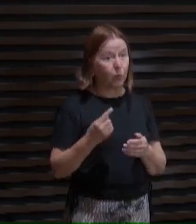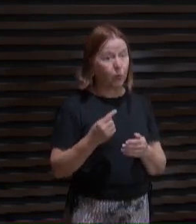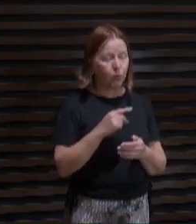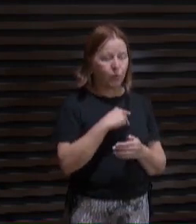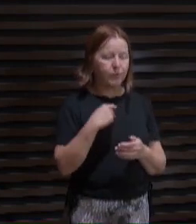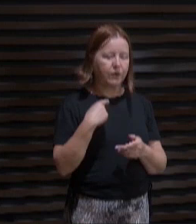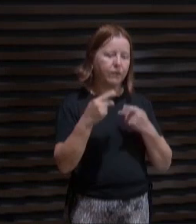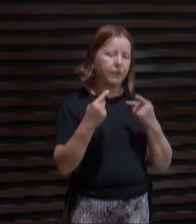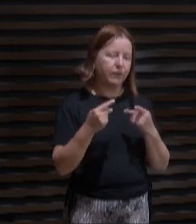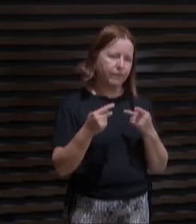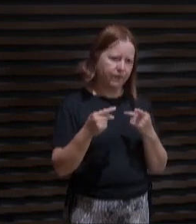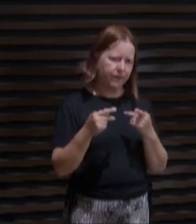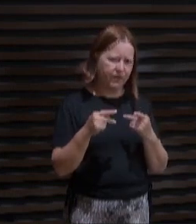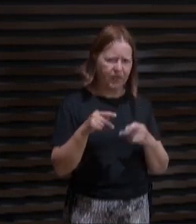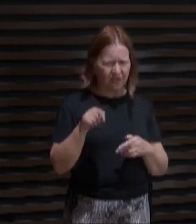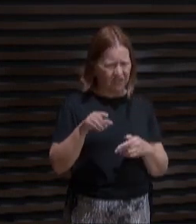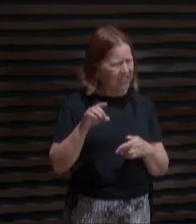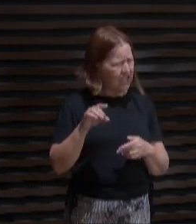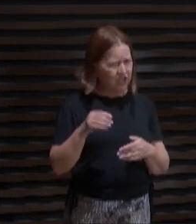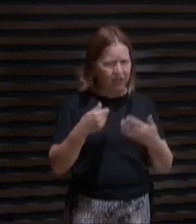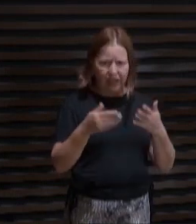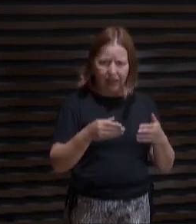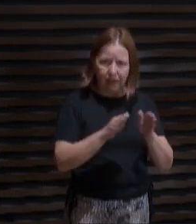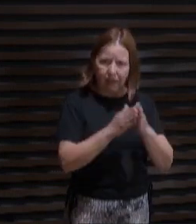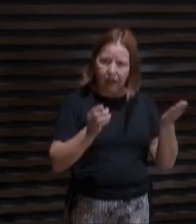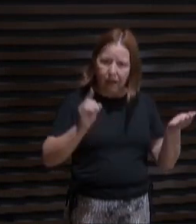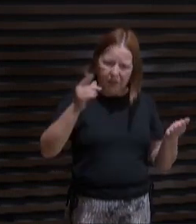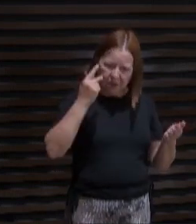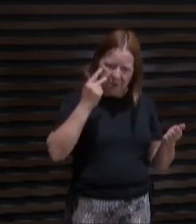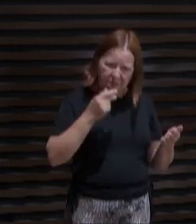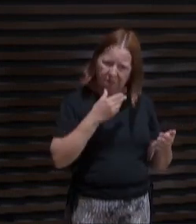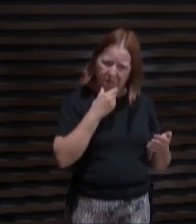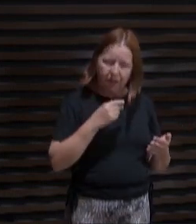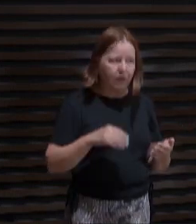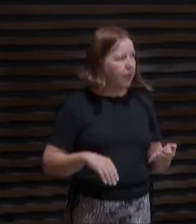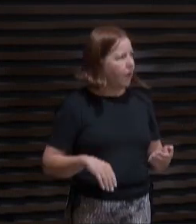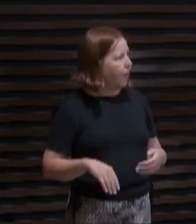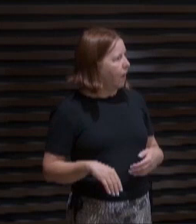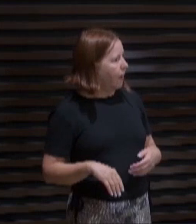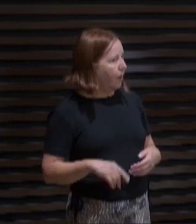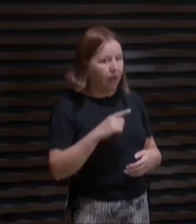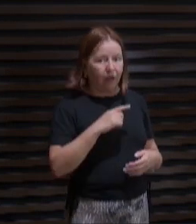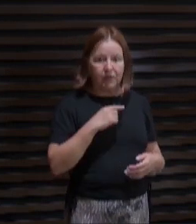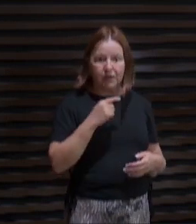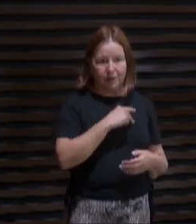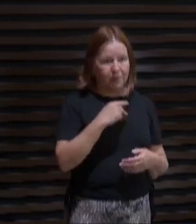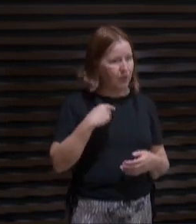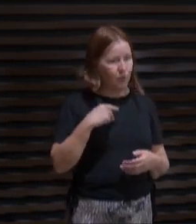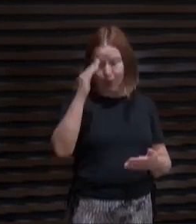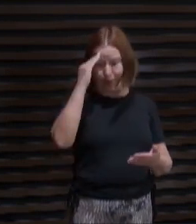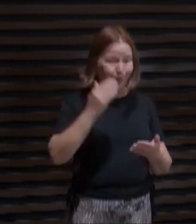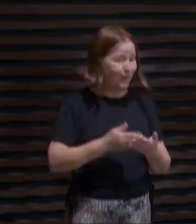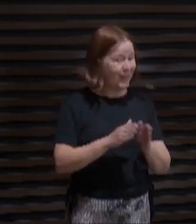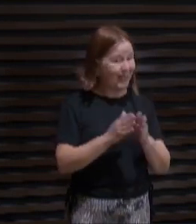disse: MacArthur, você só deu a Bíblia para ele? Você vê como tem pastor que não crê na Bíblia?